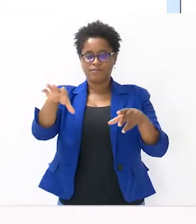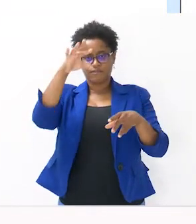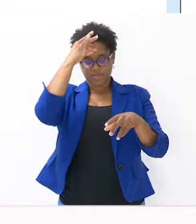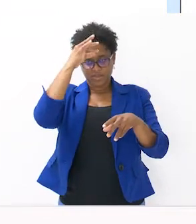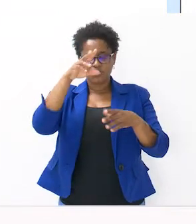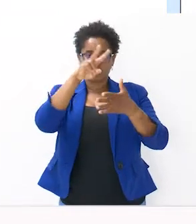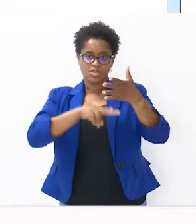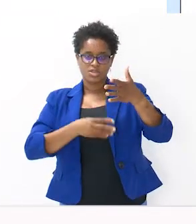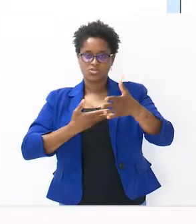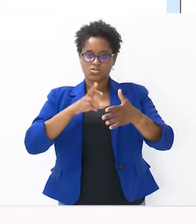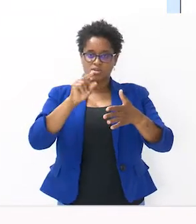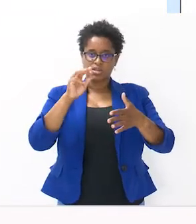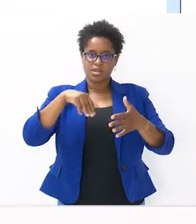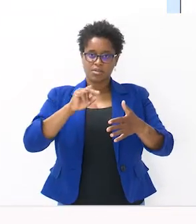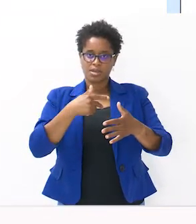dramático.